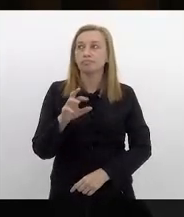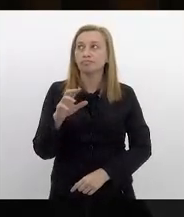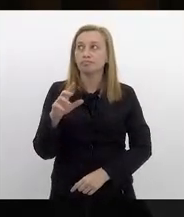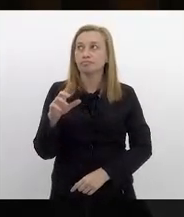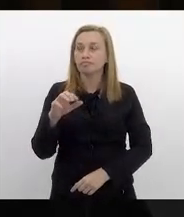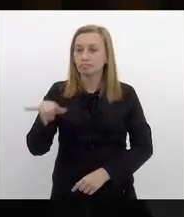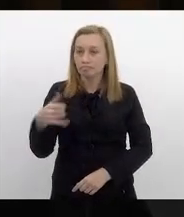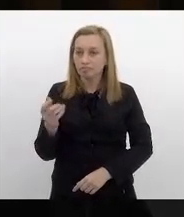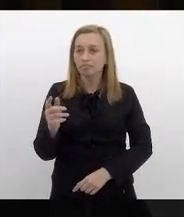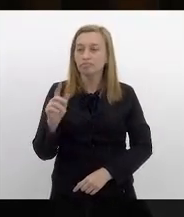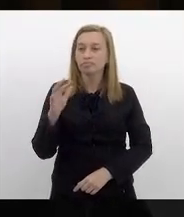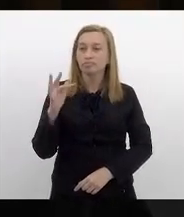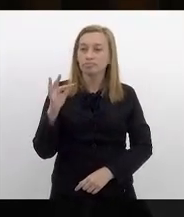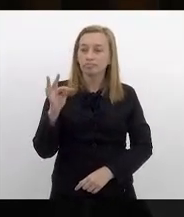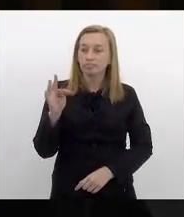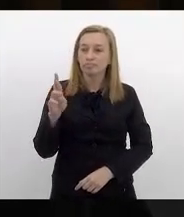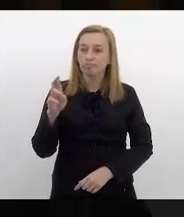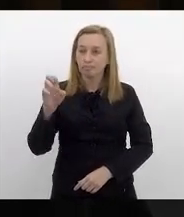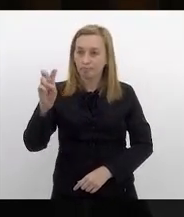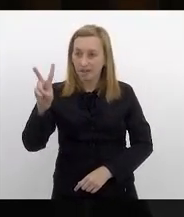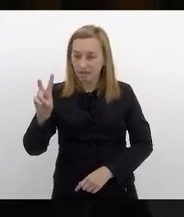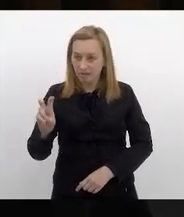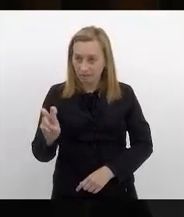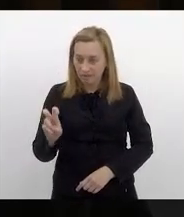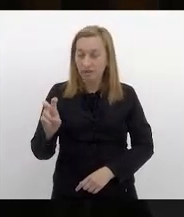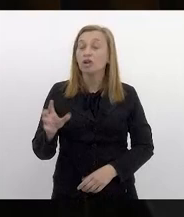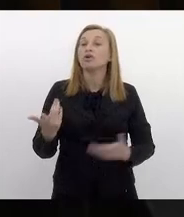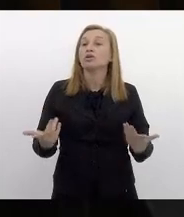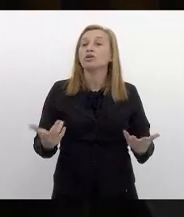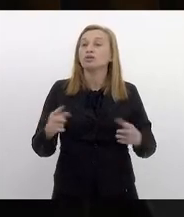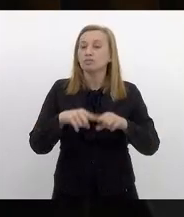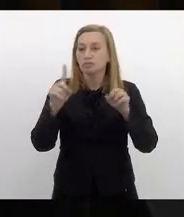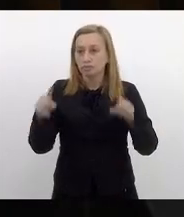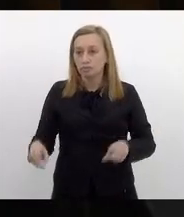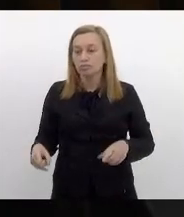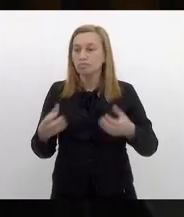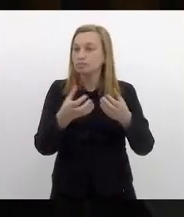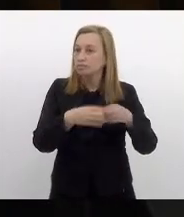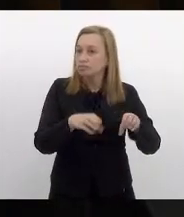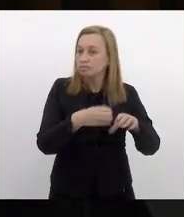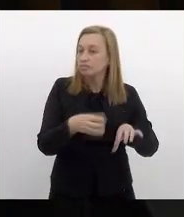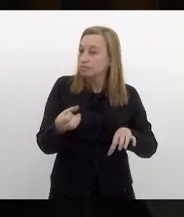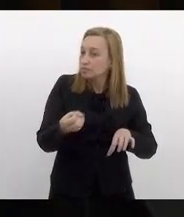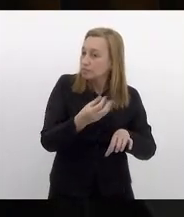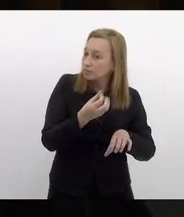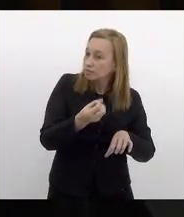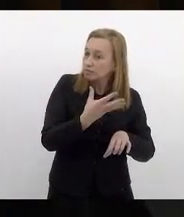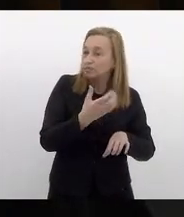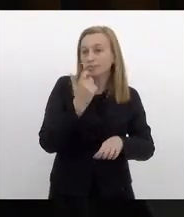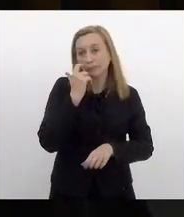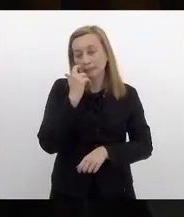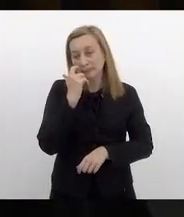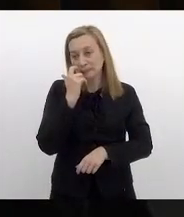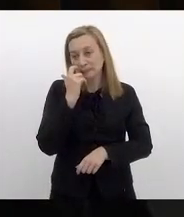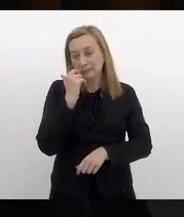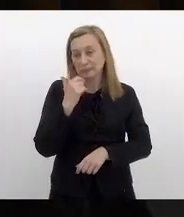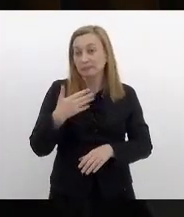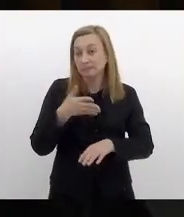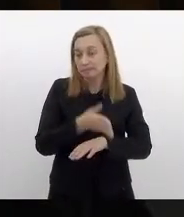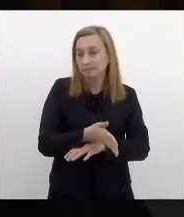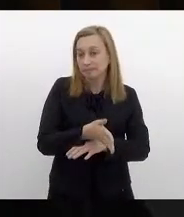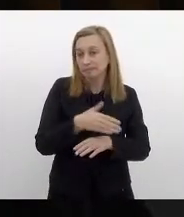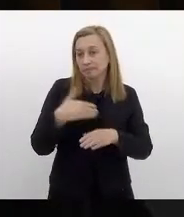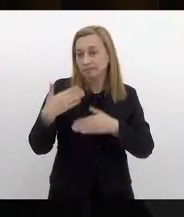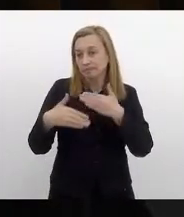RJPREV. Isto é, os funcionários concursados novos que entraram ao